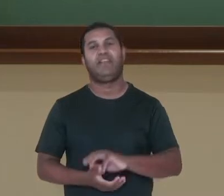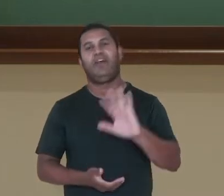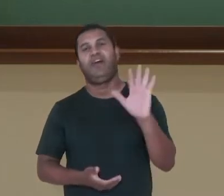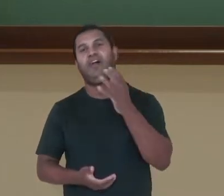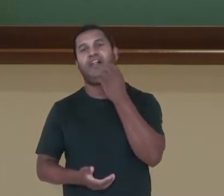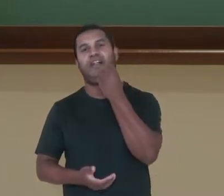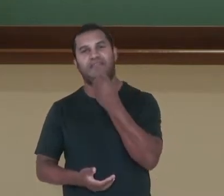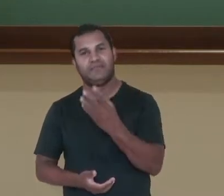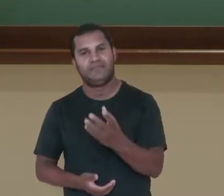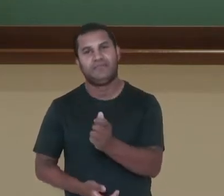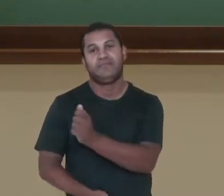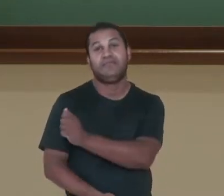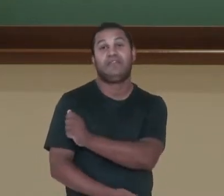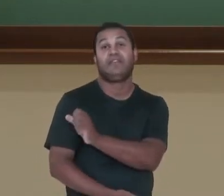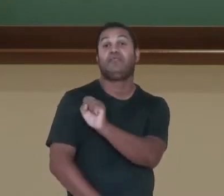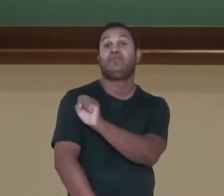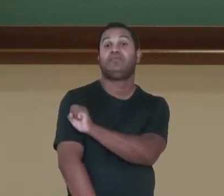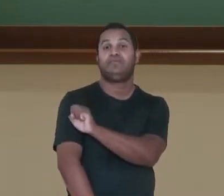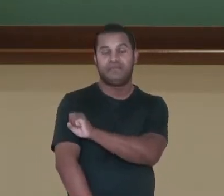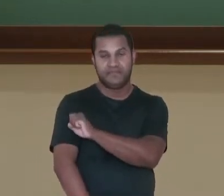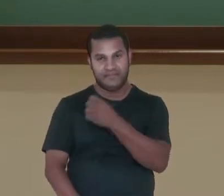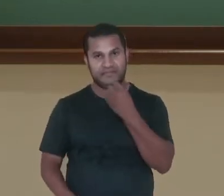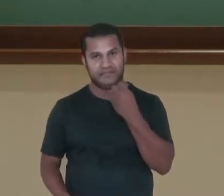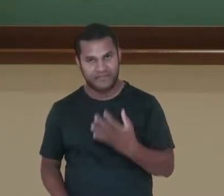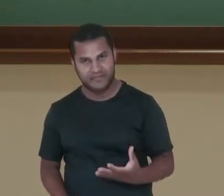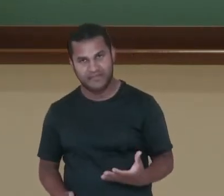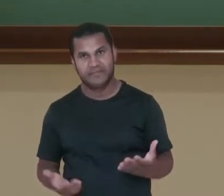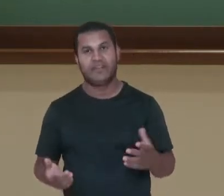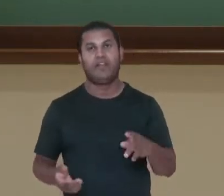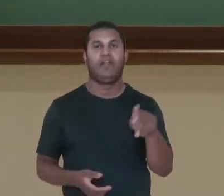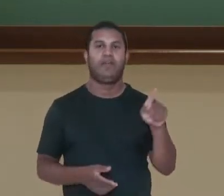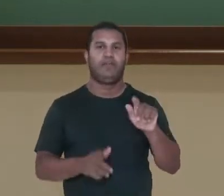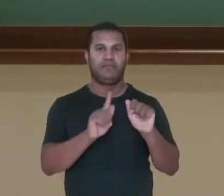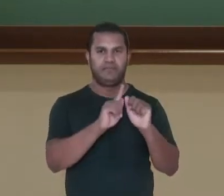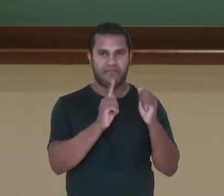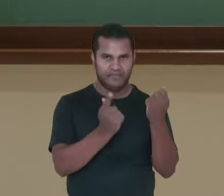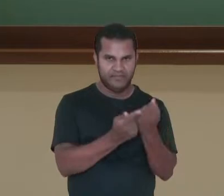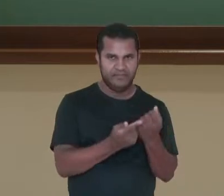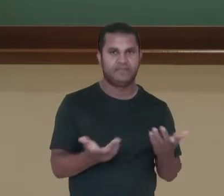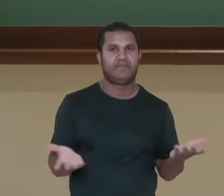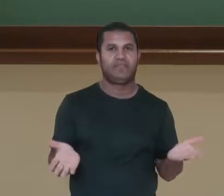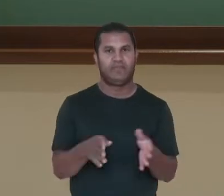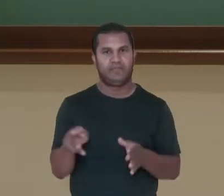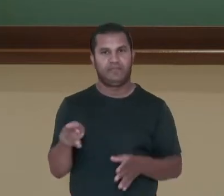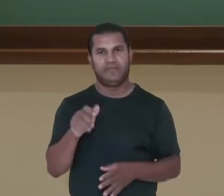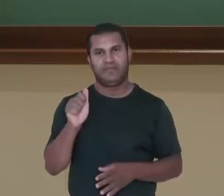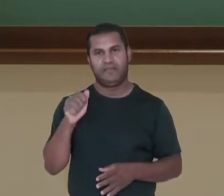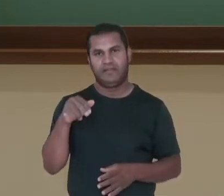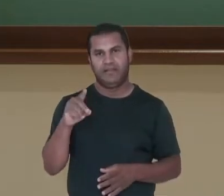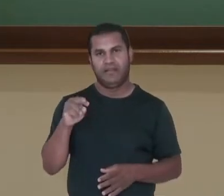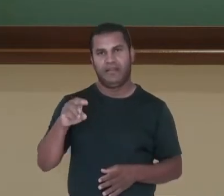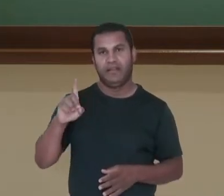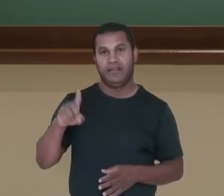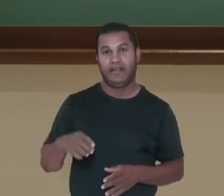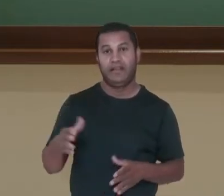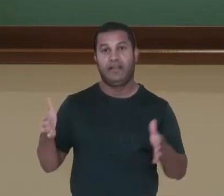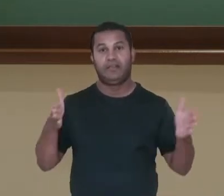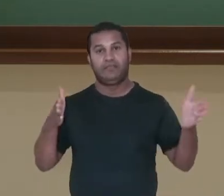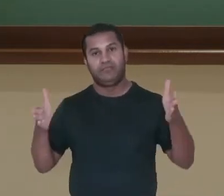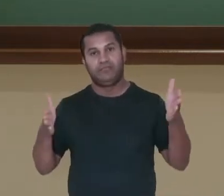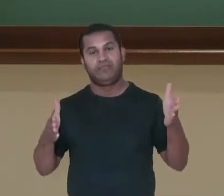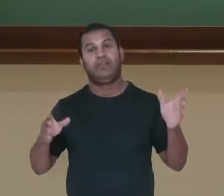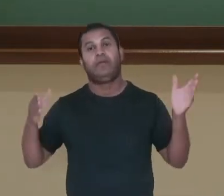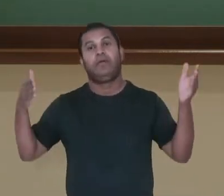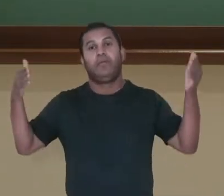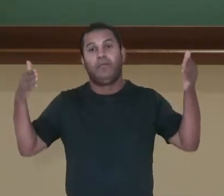Olá, estudantes do oitavo ano do ensino fundamental, saudações geográficas. Eu sou o professor André e neste vídeo vamos falar então